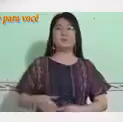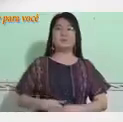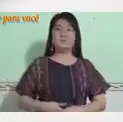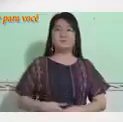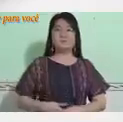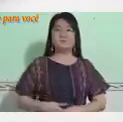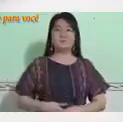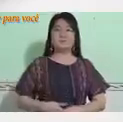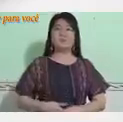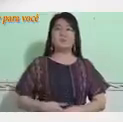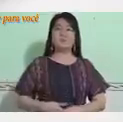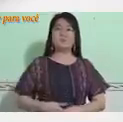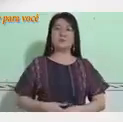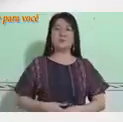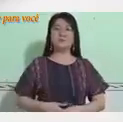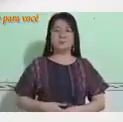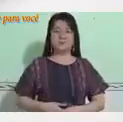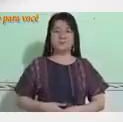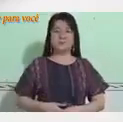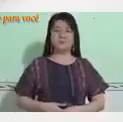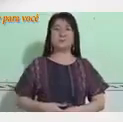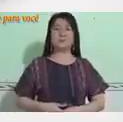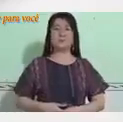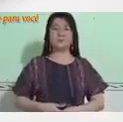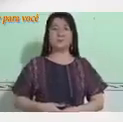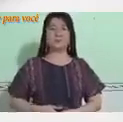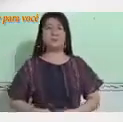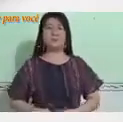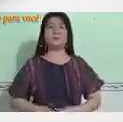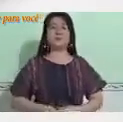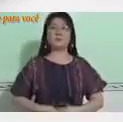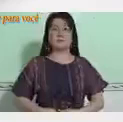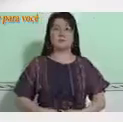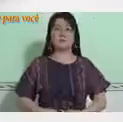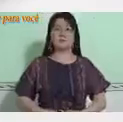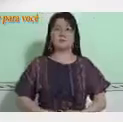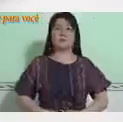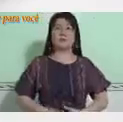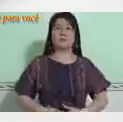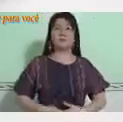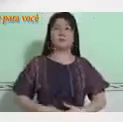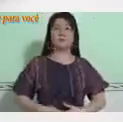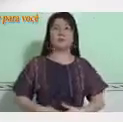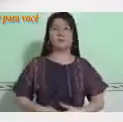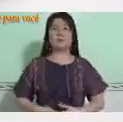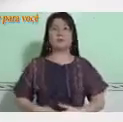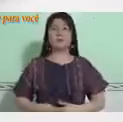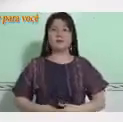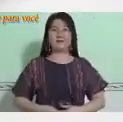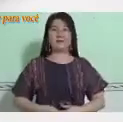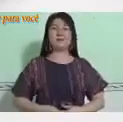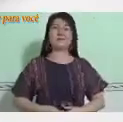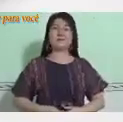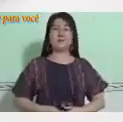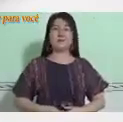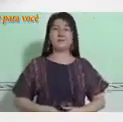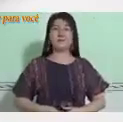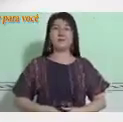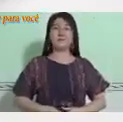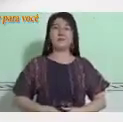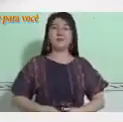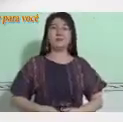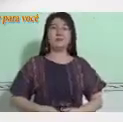COMOTIRROLHEIRASCOMMAQUIAGEM para tirar olheiras com maquiagem é necessário aplicar um bom corretivo para olheiras, vírgula, num tom mais claro que o